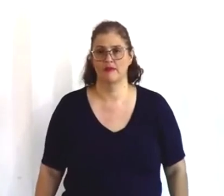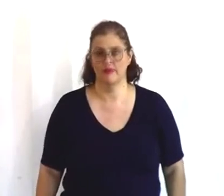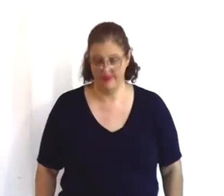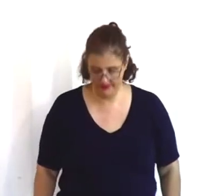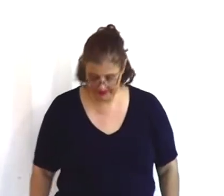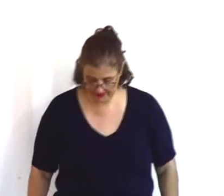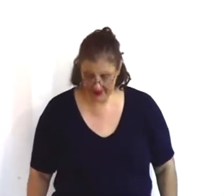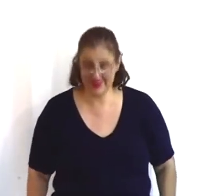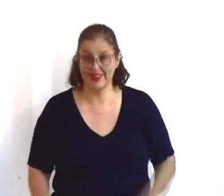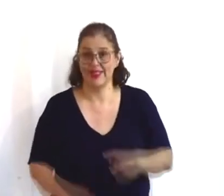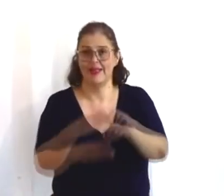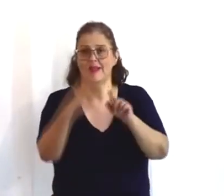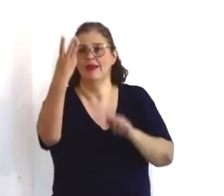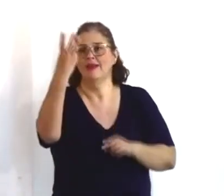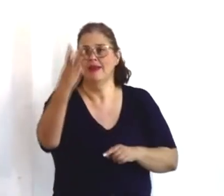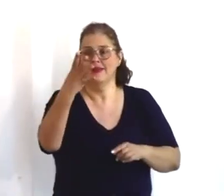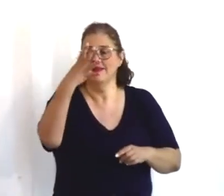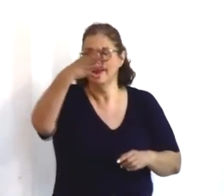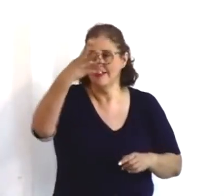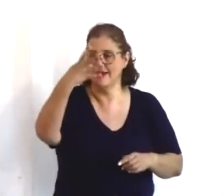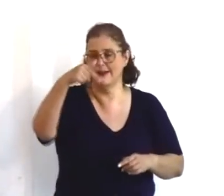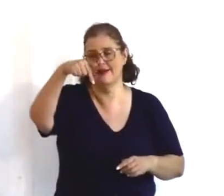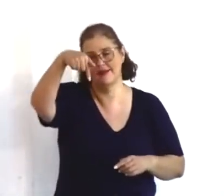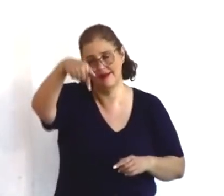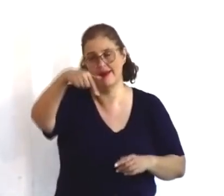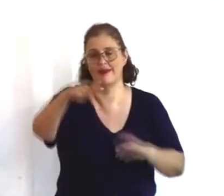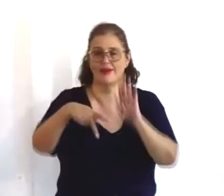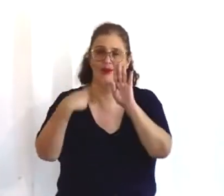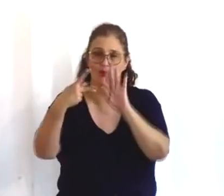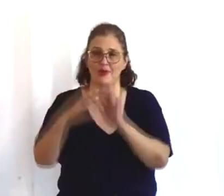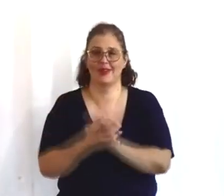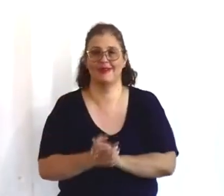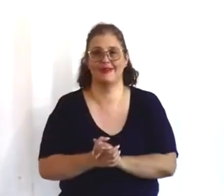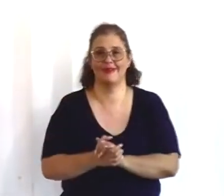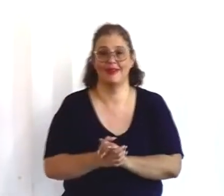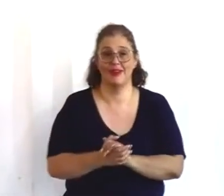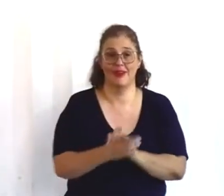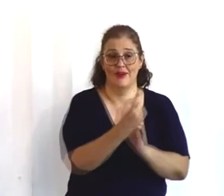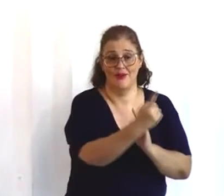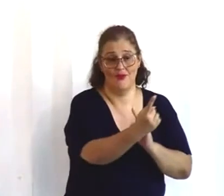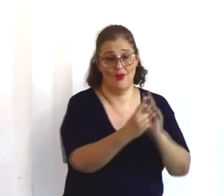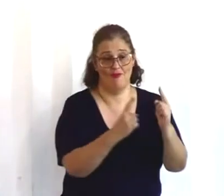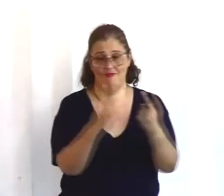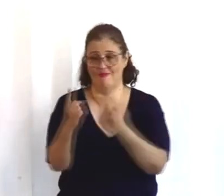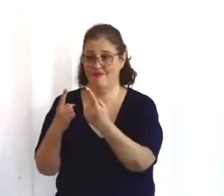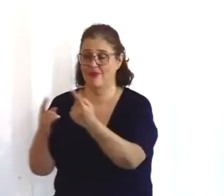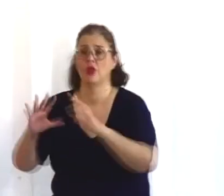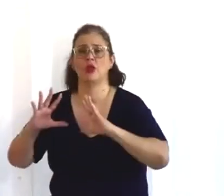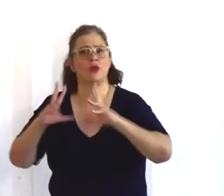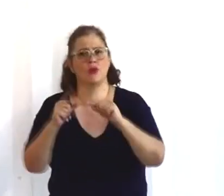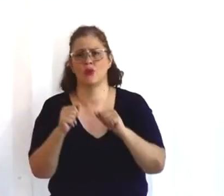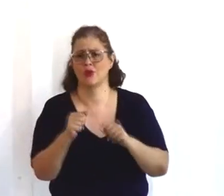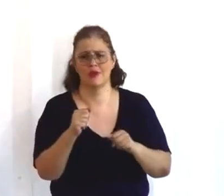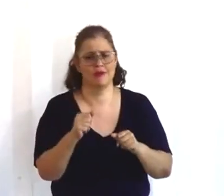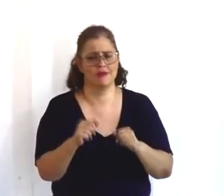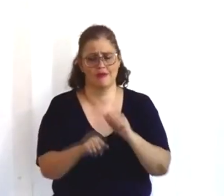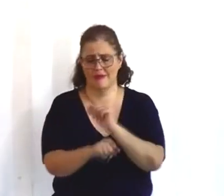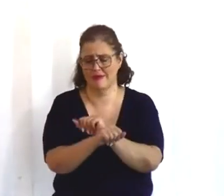7 promessas, uma para cada igreja, mas para todas as épocas, em todos os tempos, e alcança cada um de nós nesta